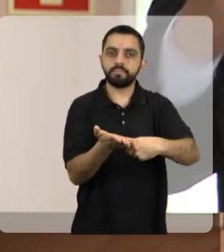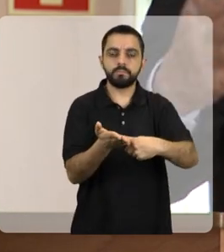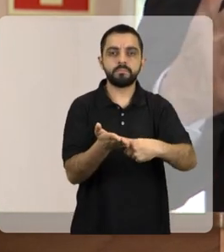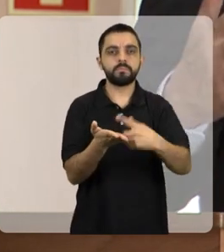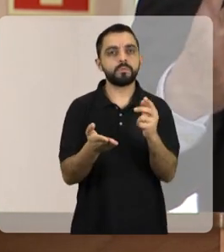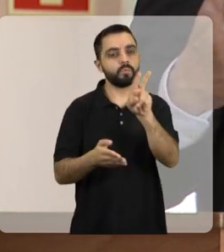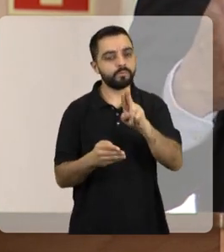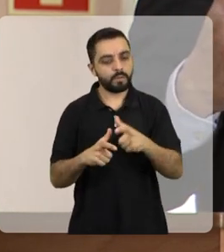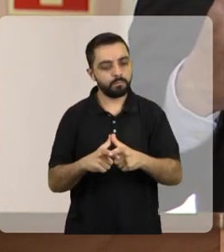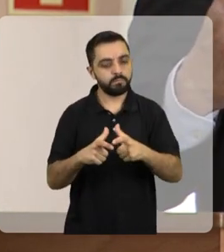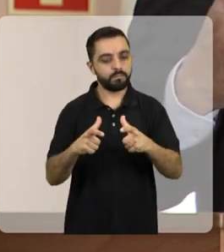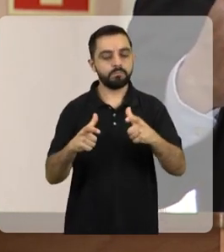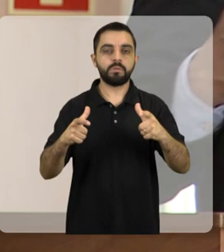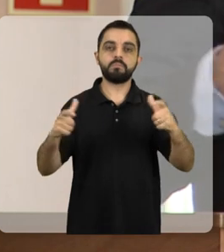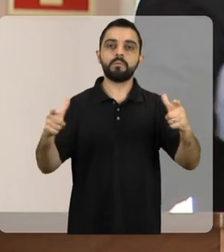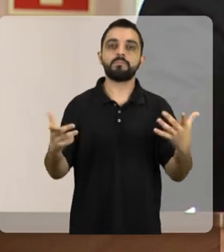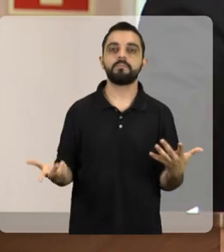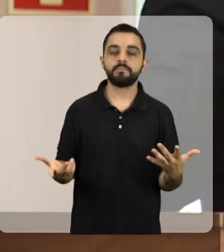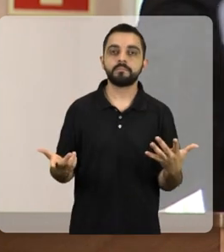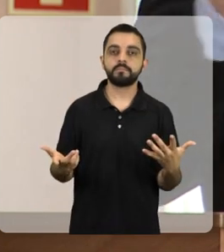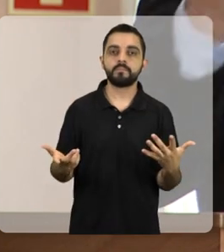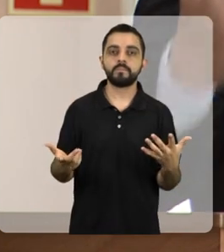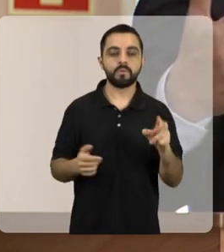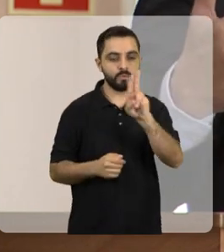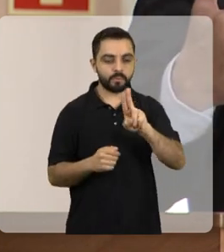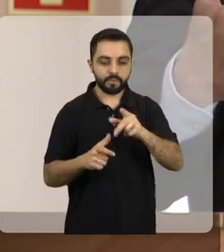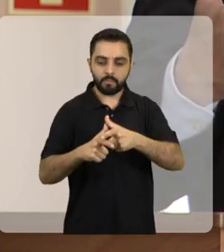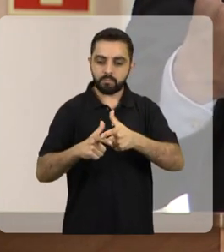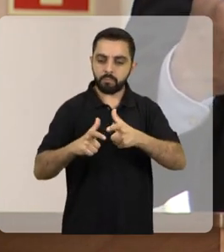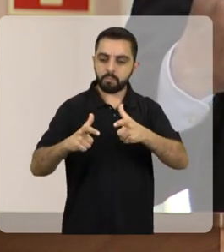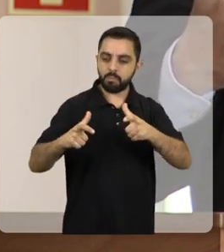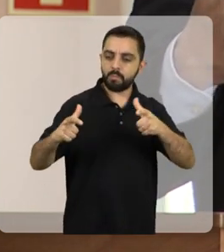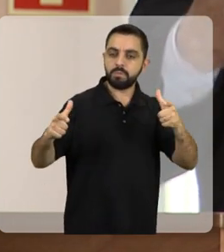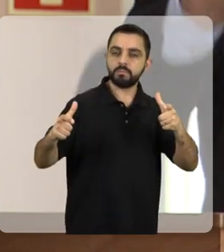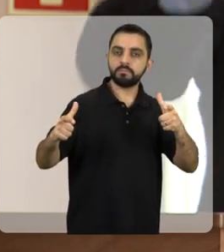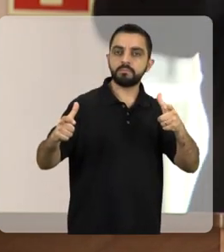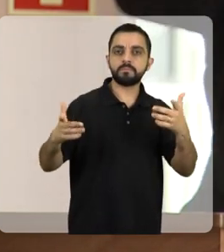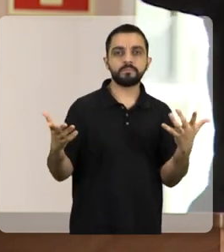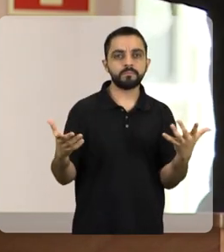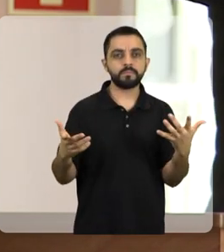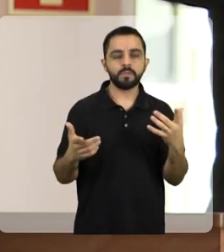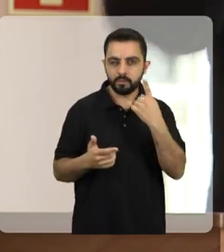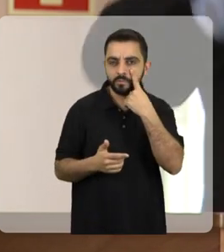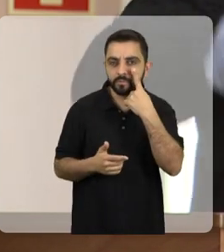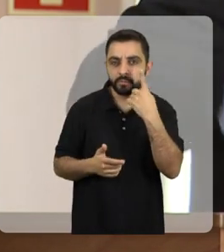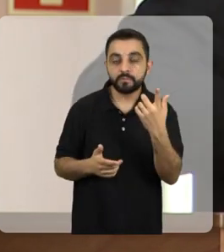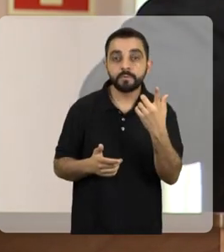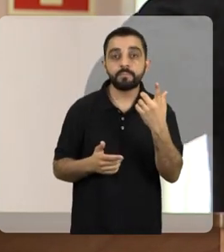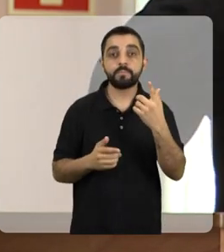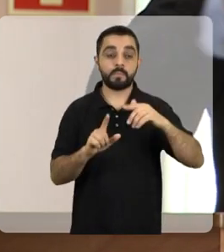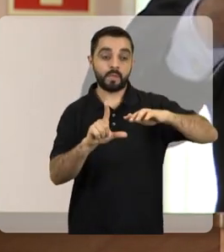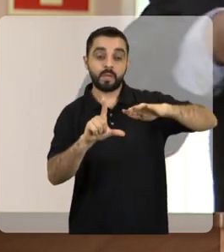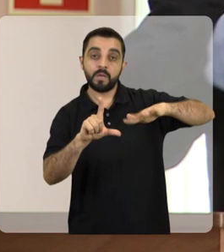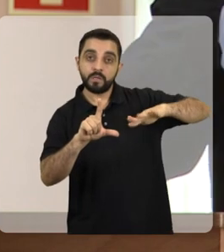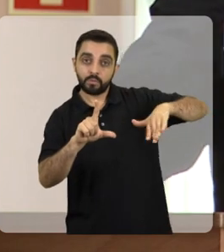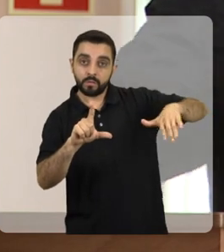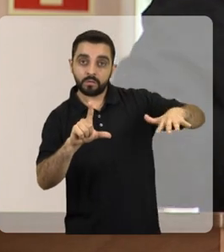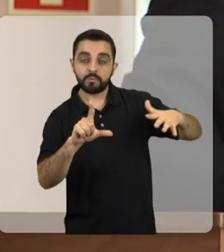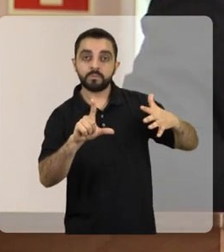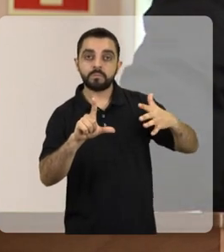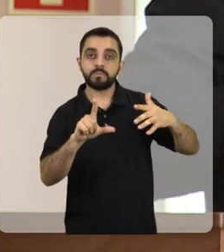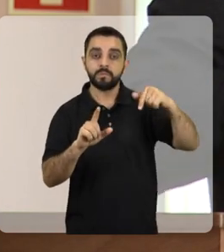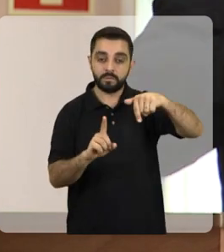nossa expansão. A universidade continua crescendo. Se vocês forem a Pontal do Paraná, verão tantas